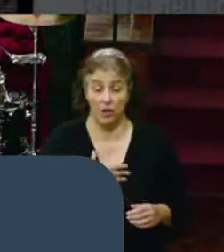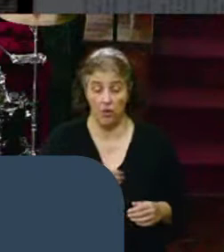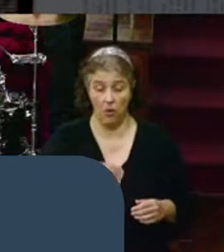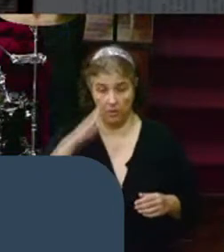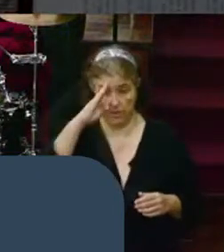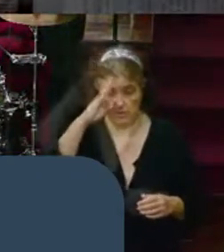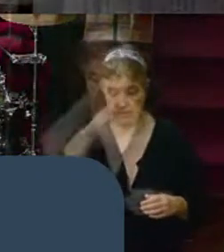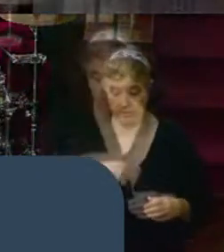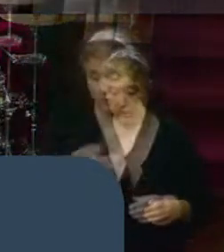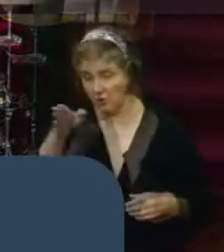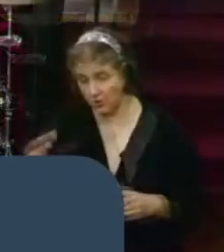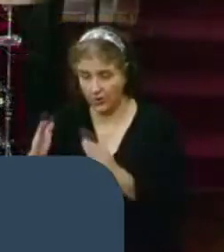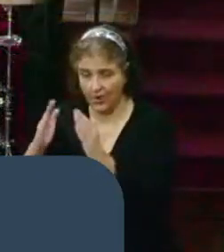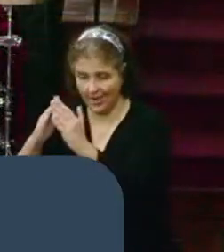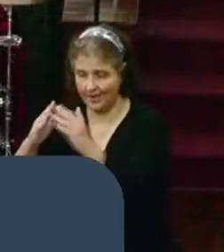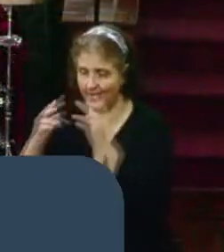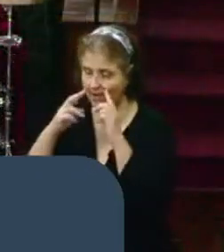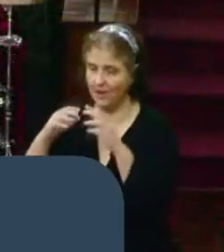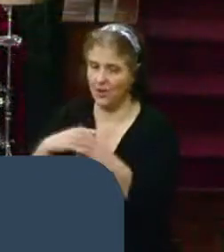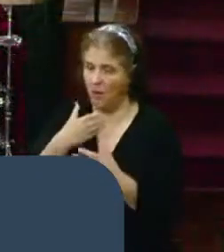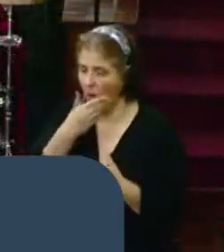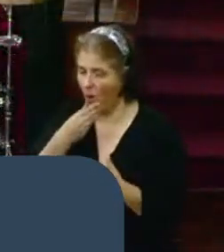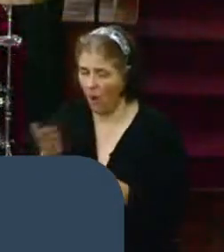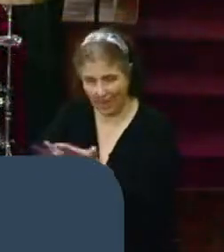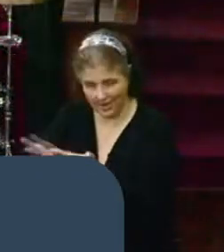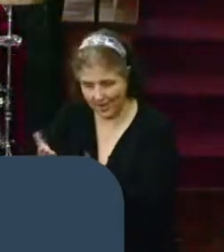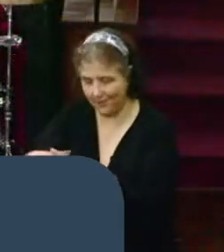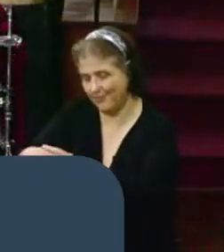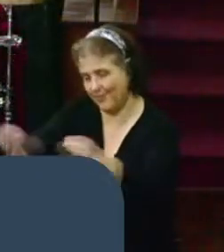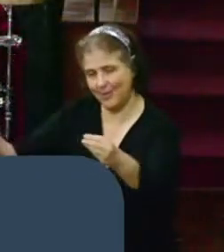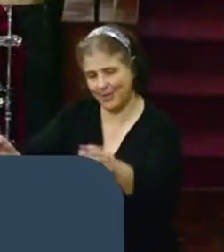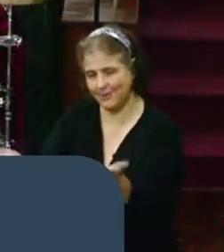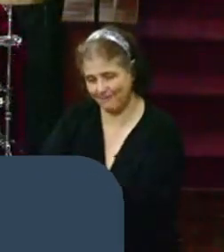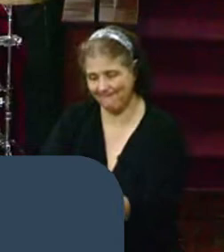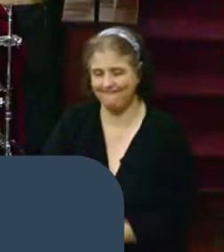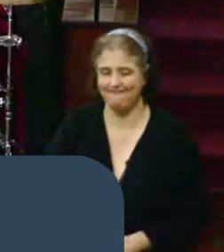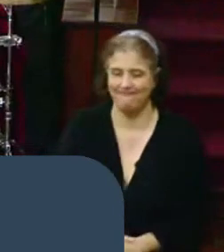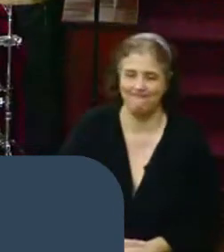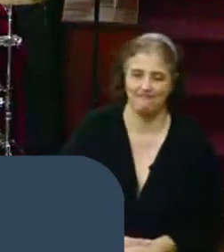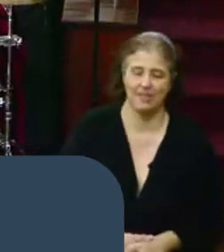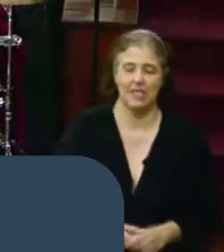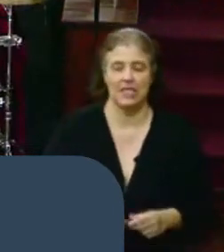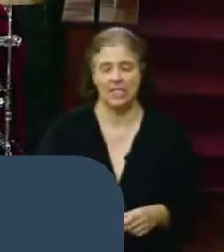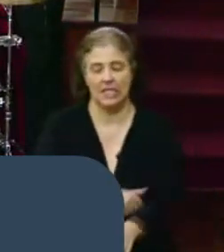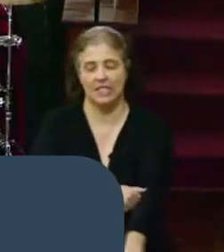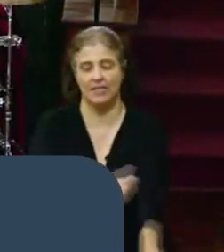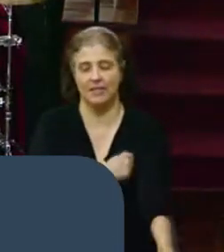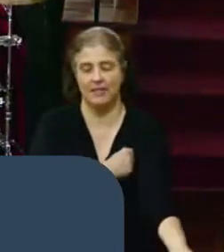servo. O tema da nossa mensagem nesta noite é: quem é digno? É uma pergunta, na